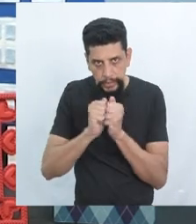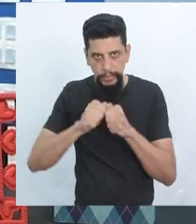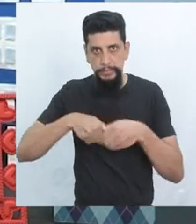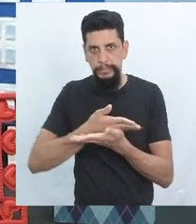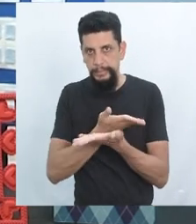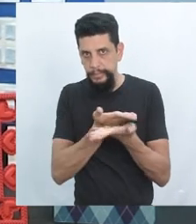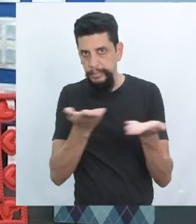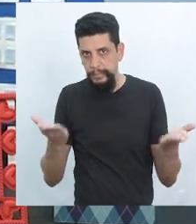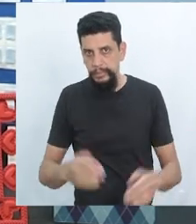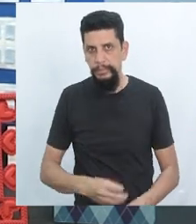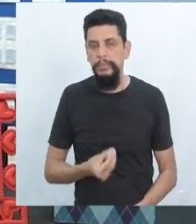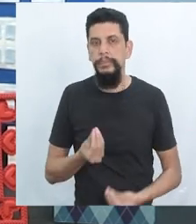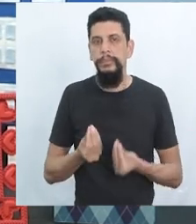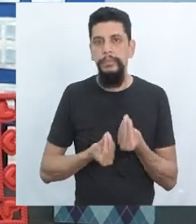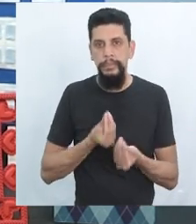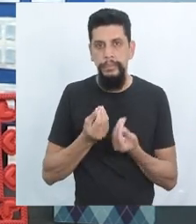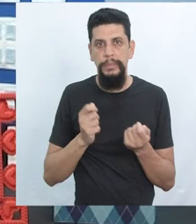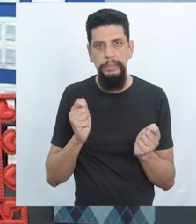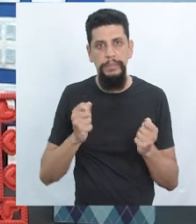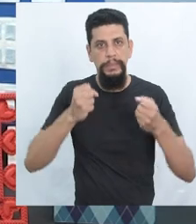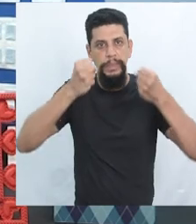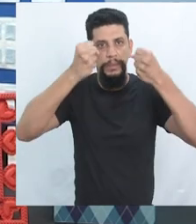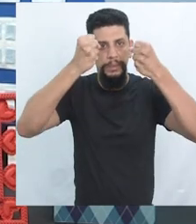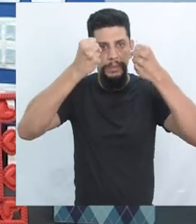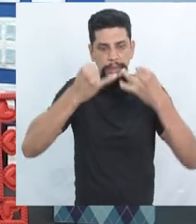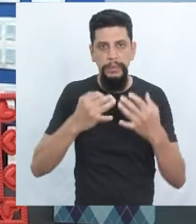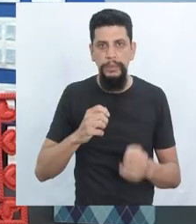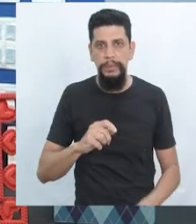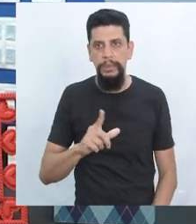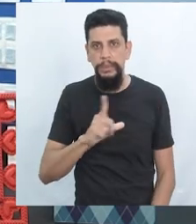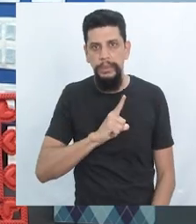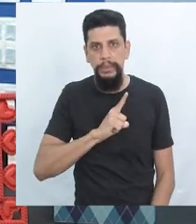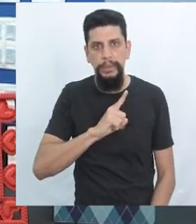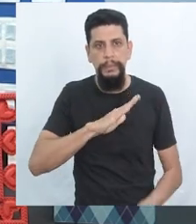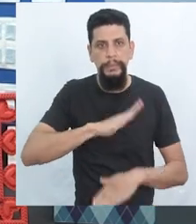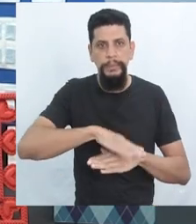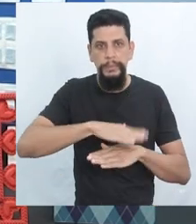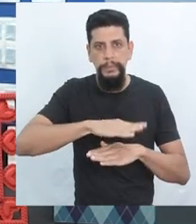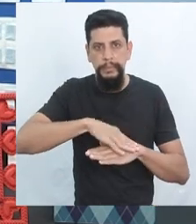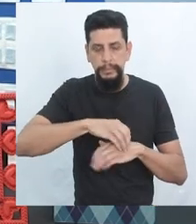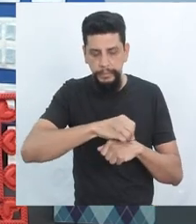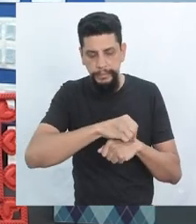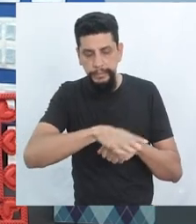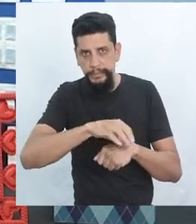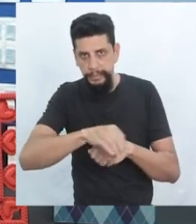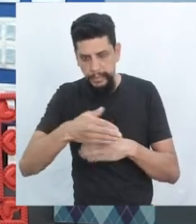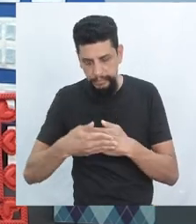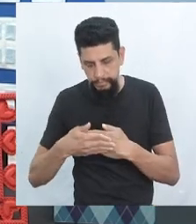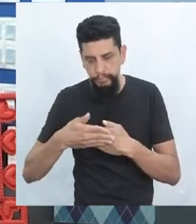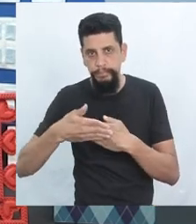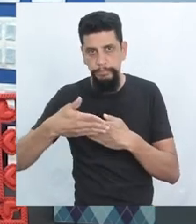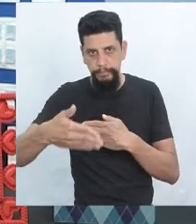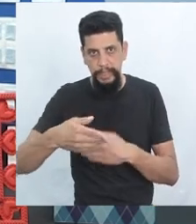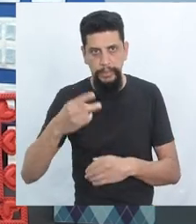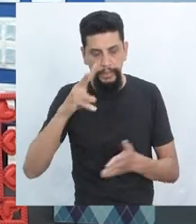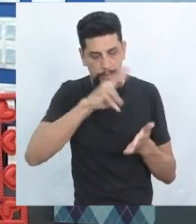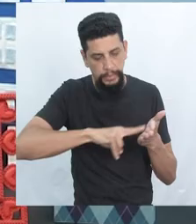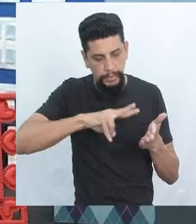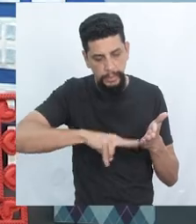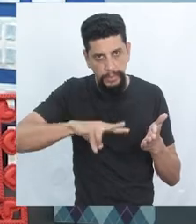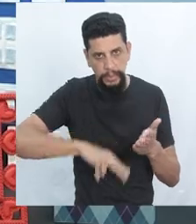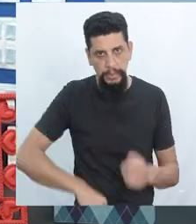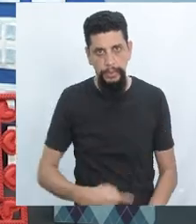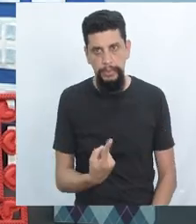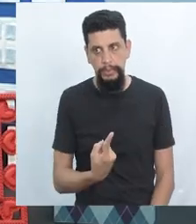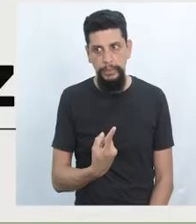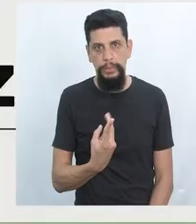e quem sabe junto com você. E como é que eles falam geralmente quando tem mais um caso pela frente?